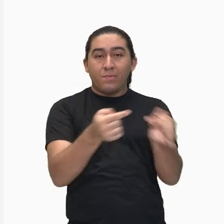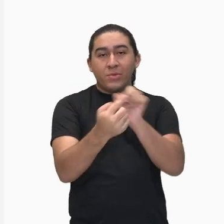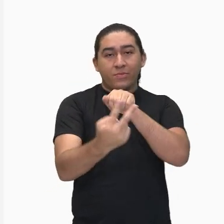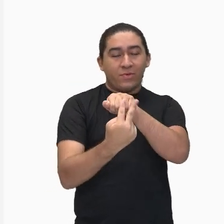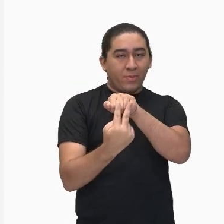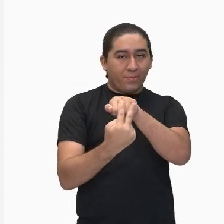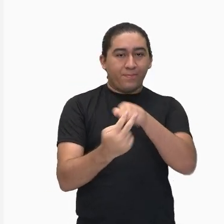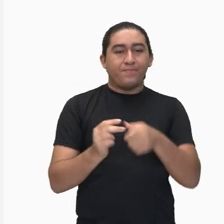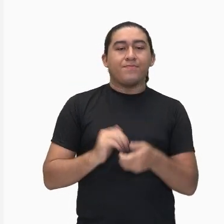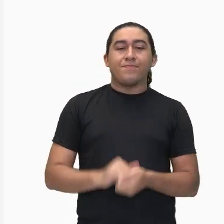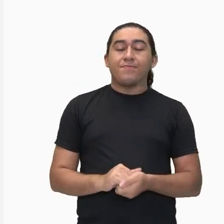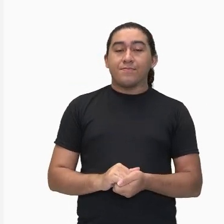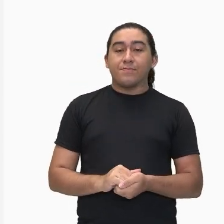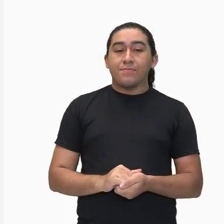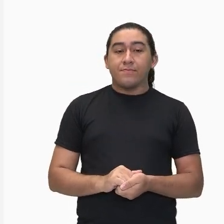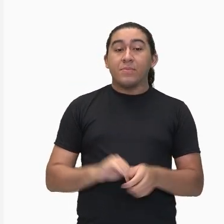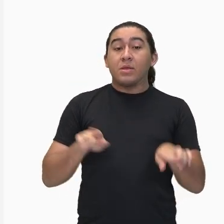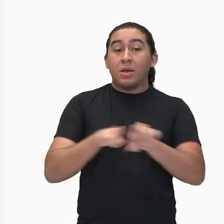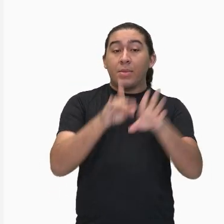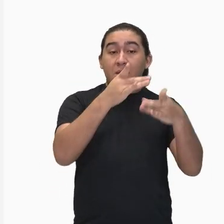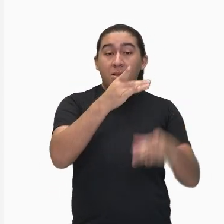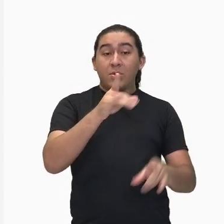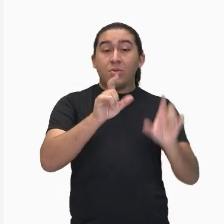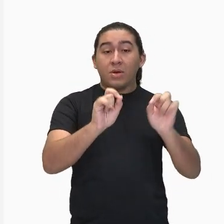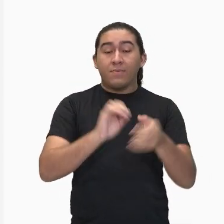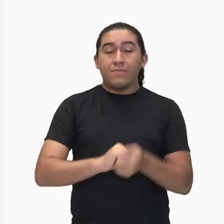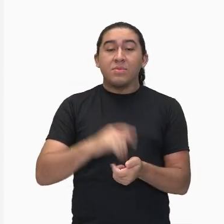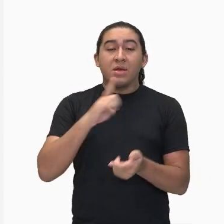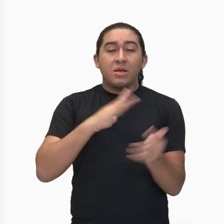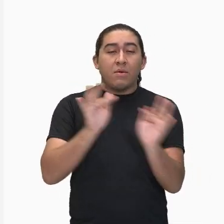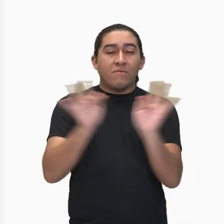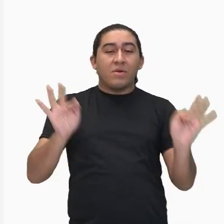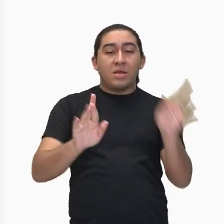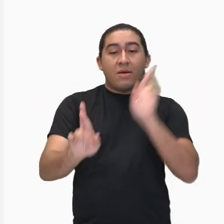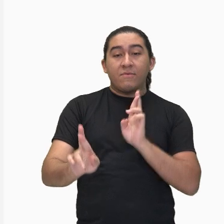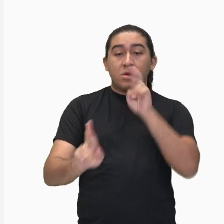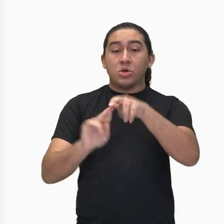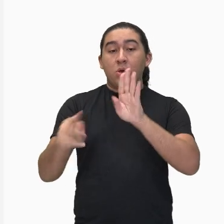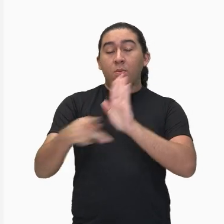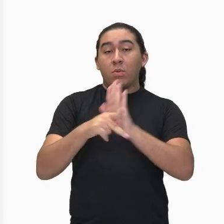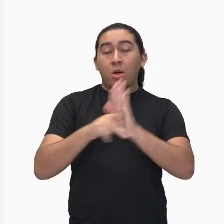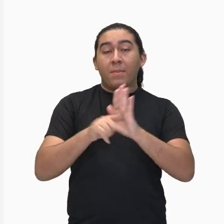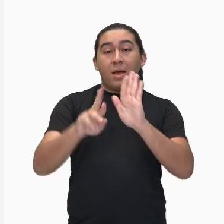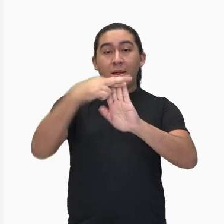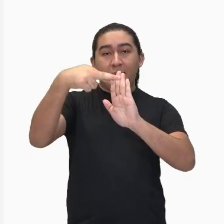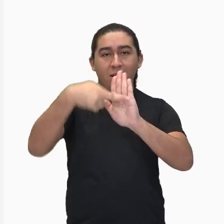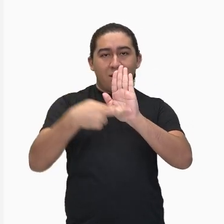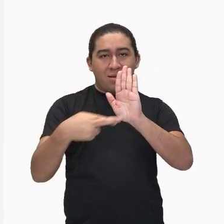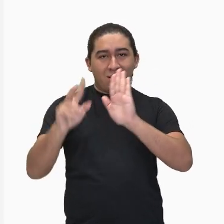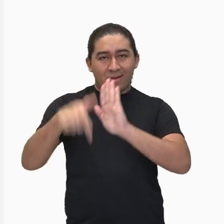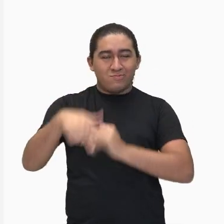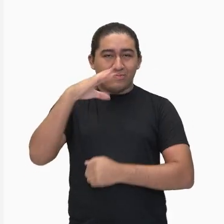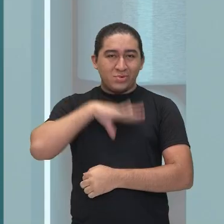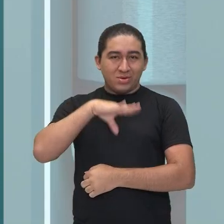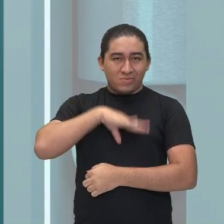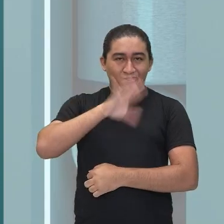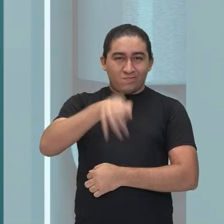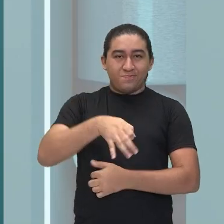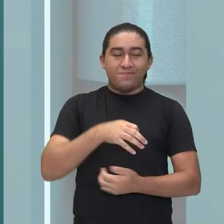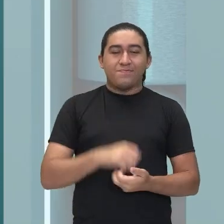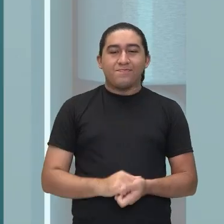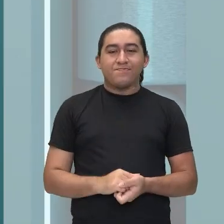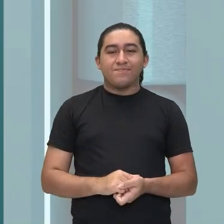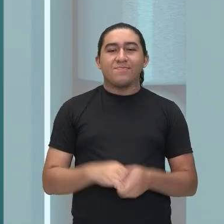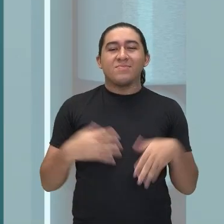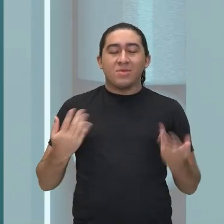concordância verbal. O detalhamento é notações relacionadas à norma culta da língua portuguesa. Então,